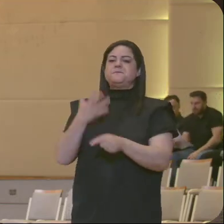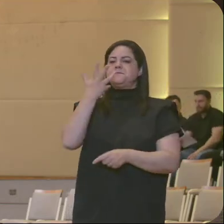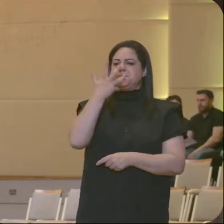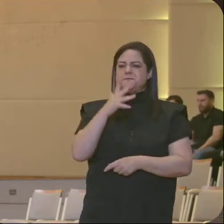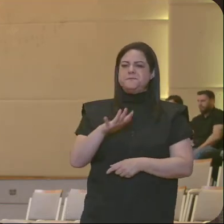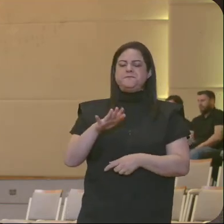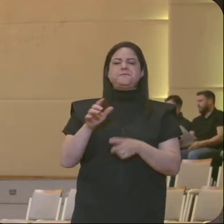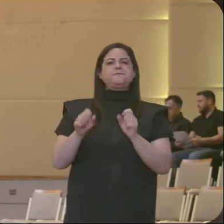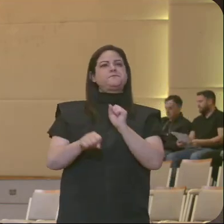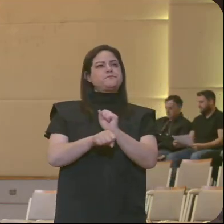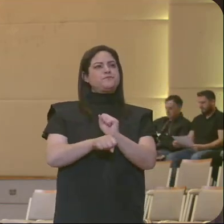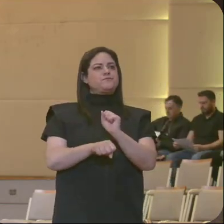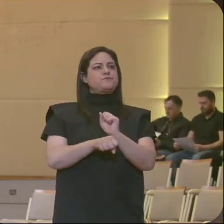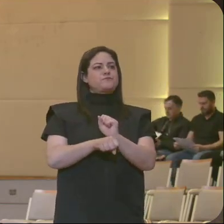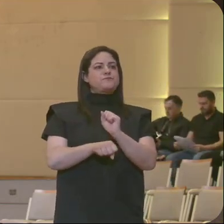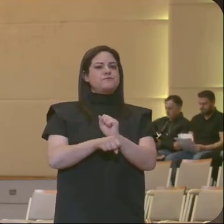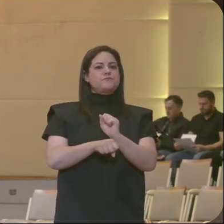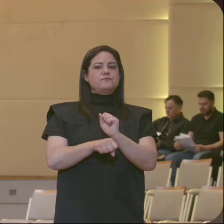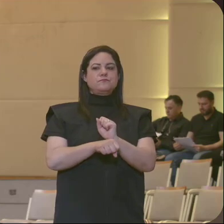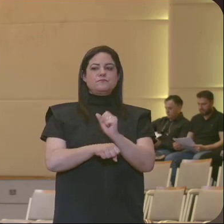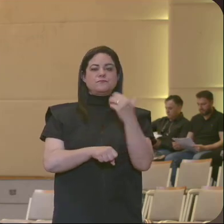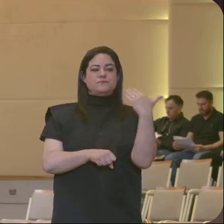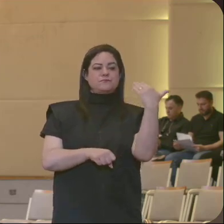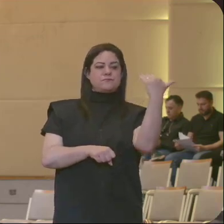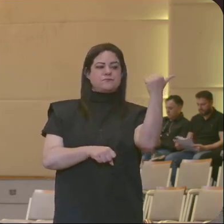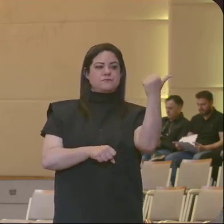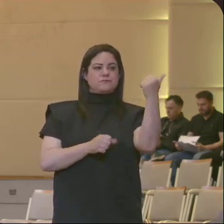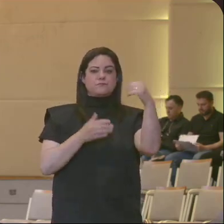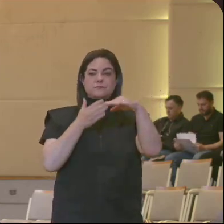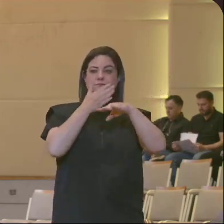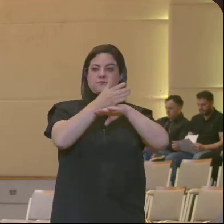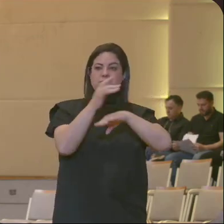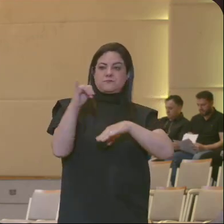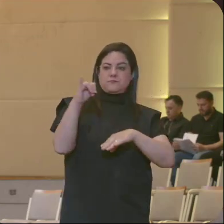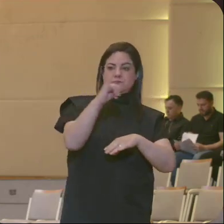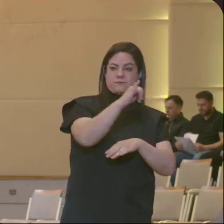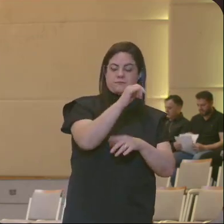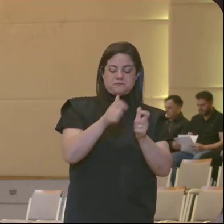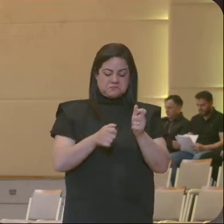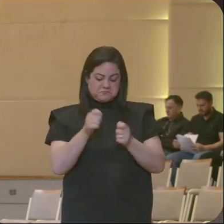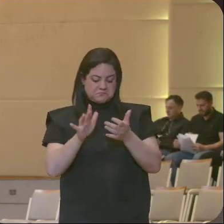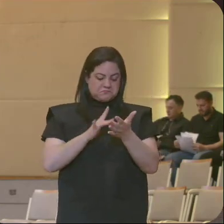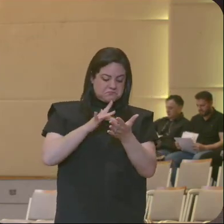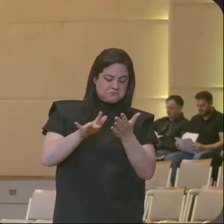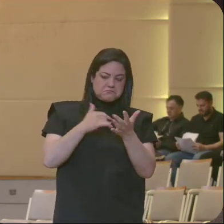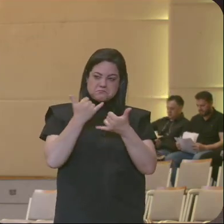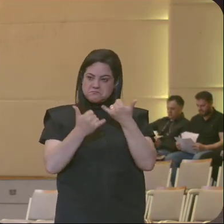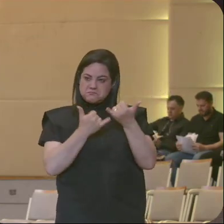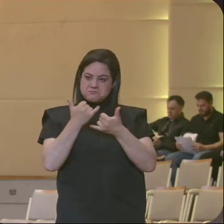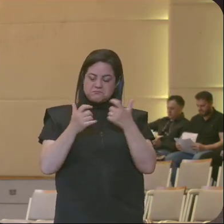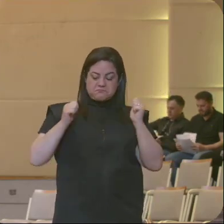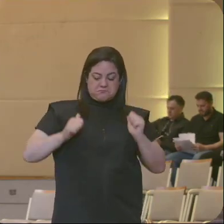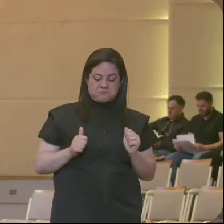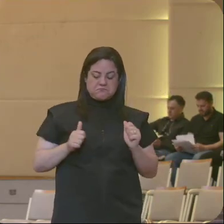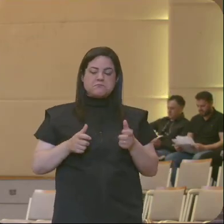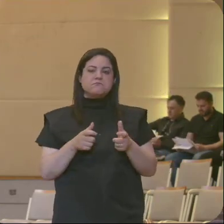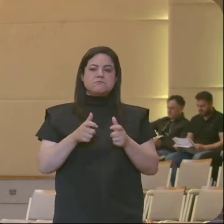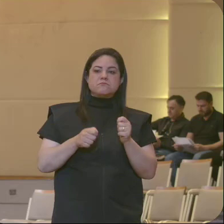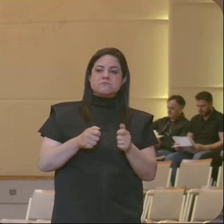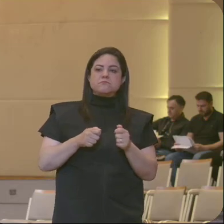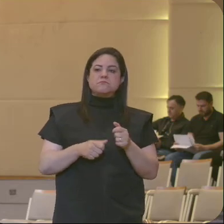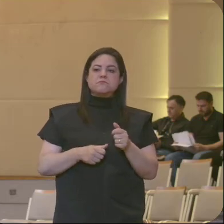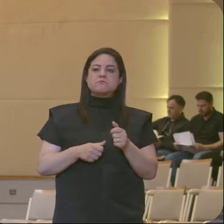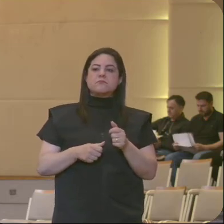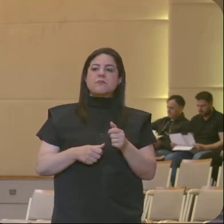ali esperando o chamado para entrar no seu voo, seu tablet brincando, sua mochilinha ali. De repente